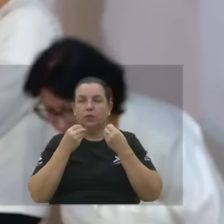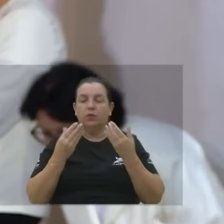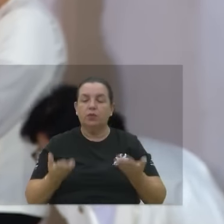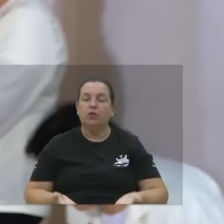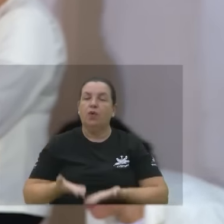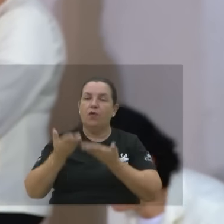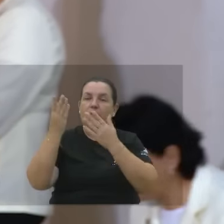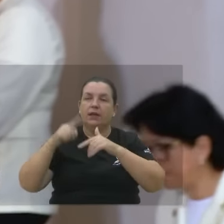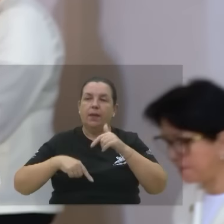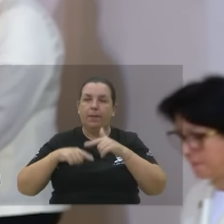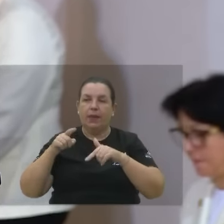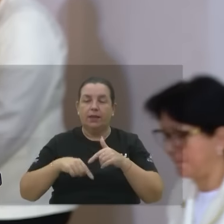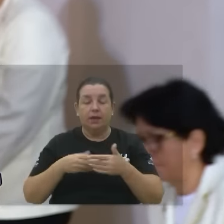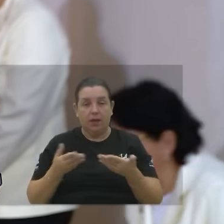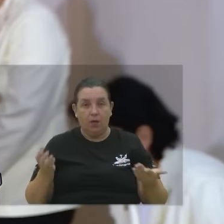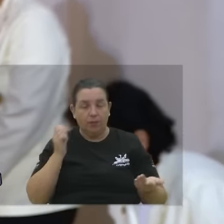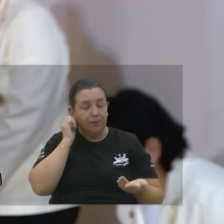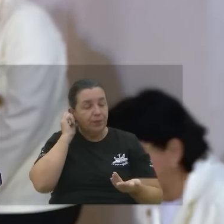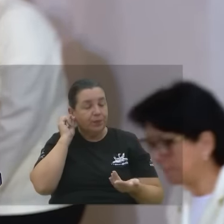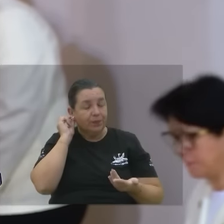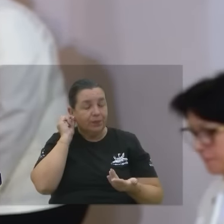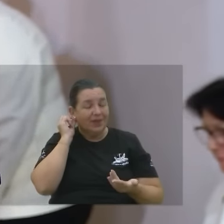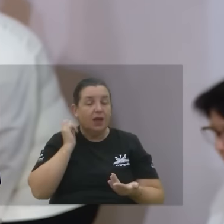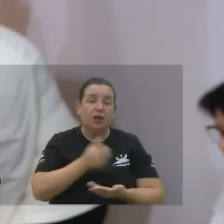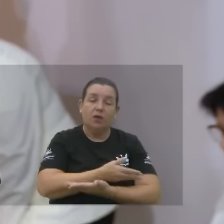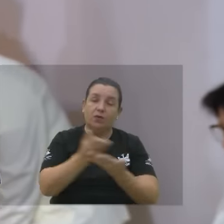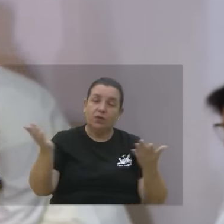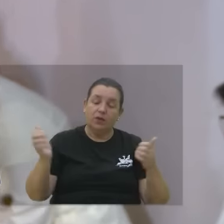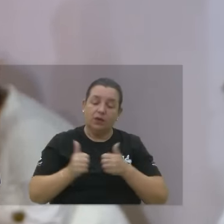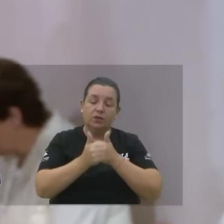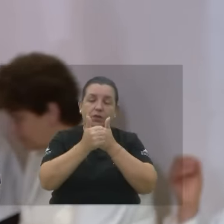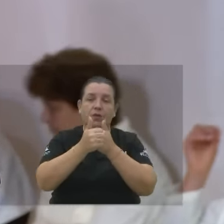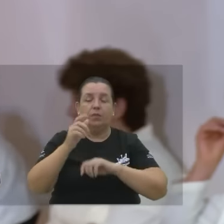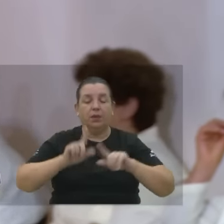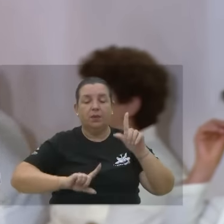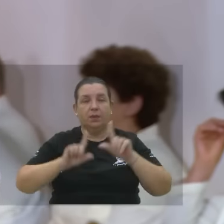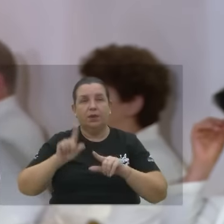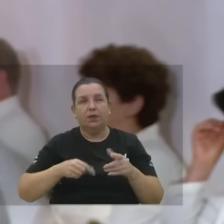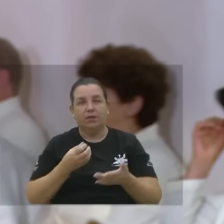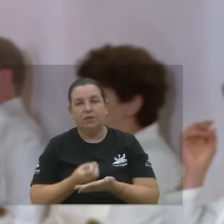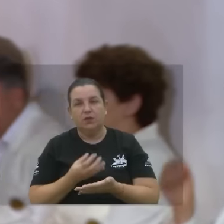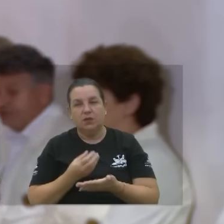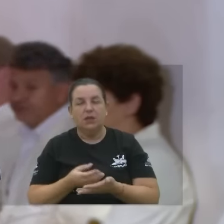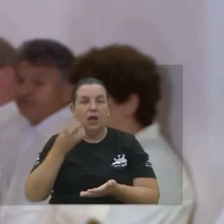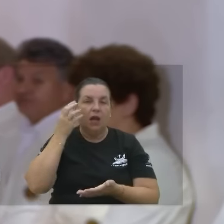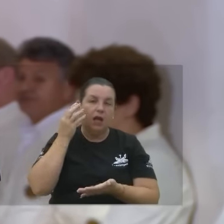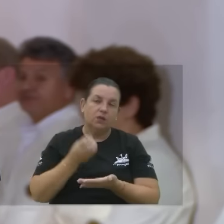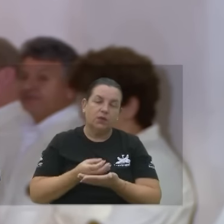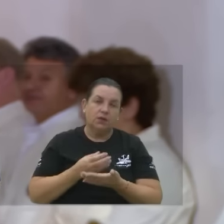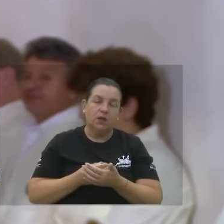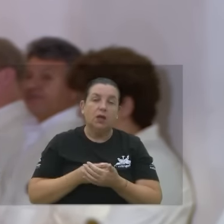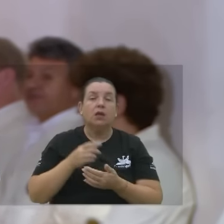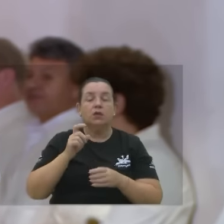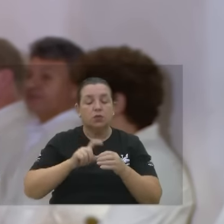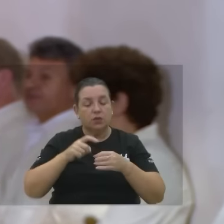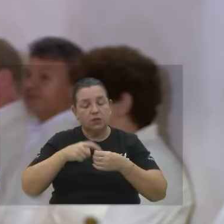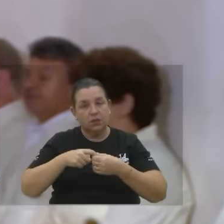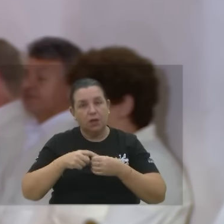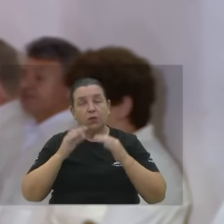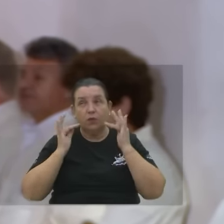sua oferta material. E você que nos acompanha pelos meios de comunicação, torne-se um associado